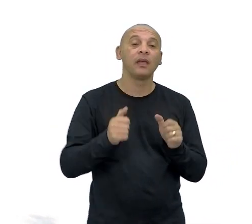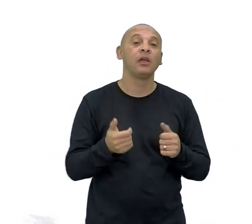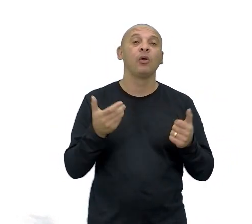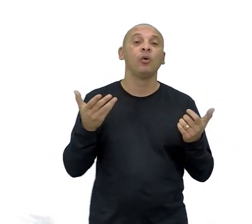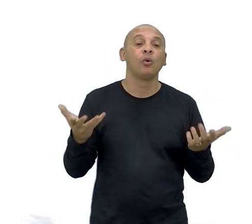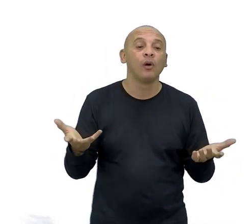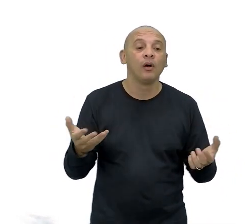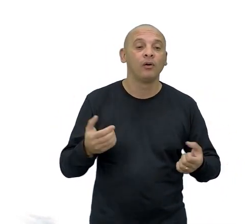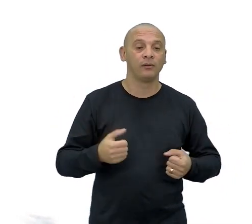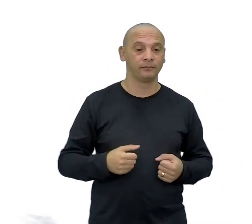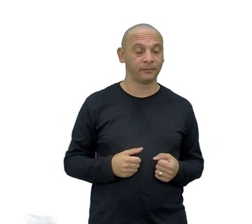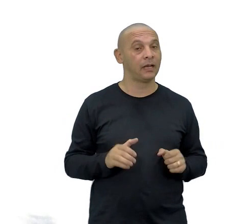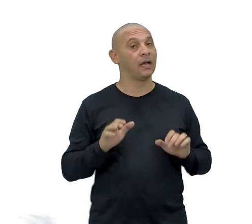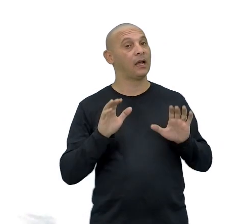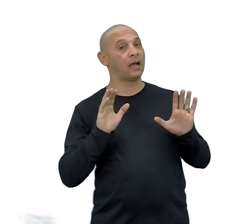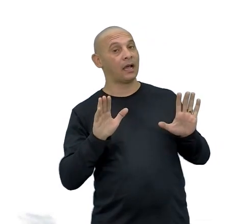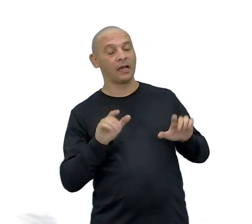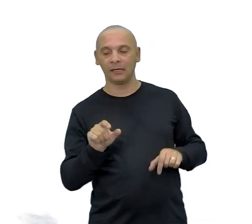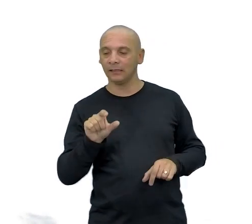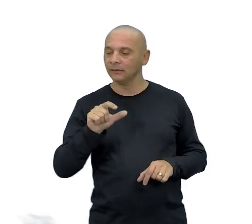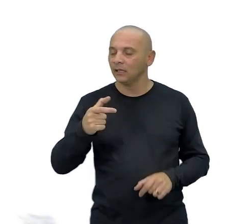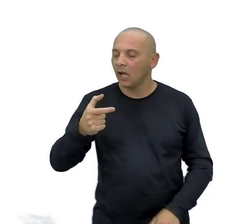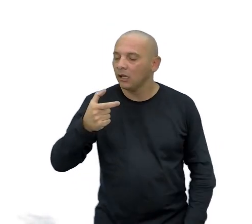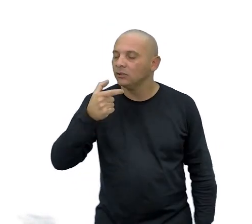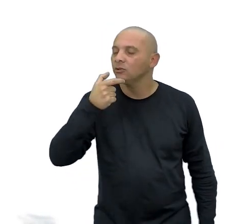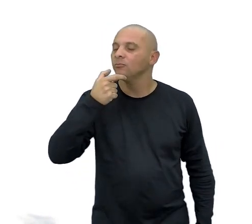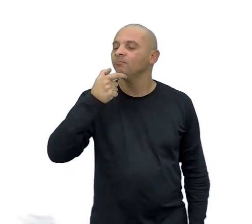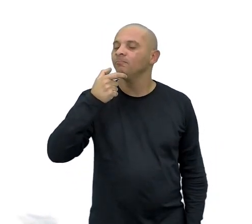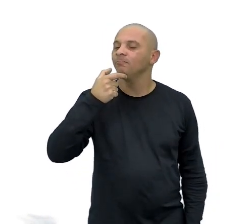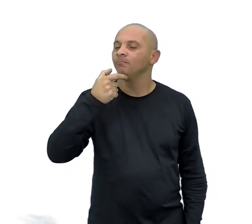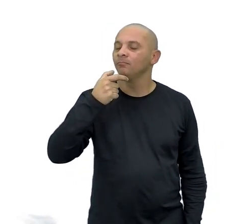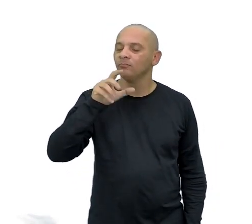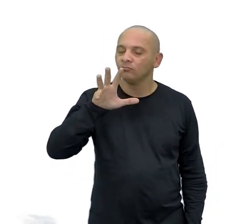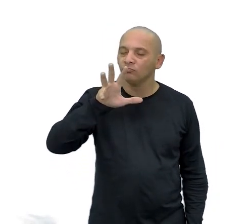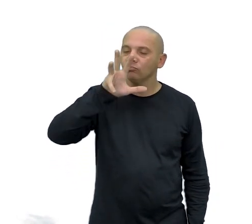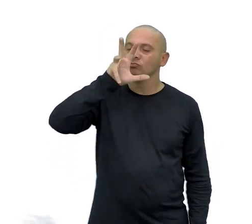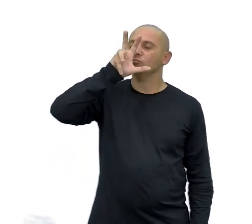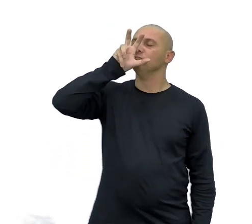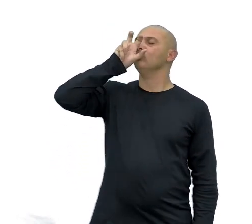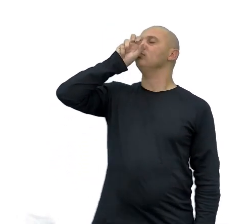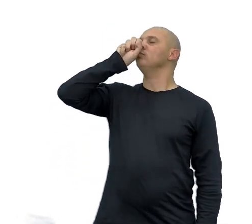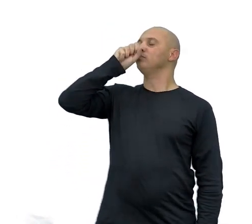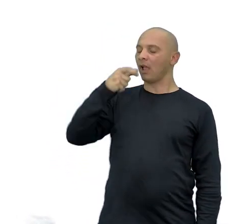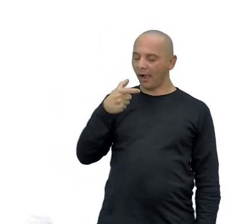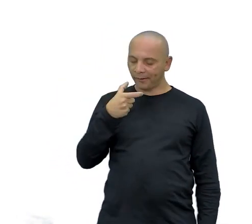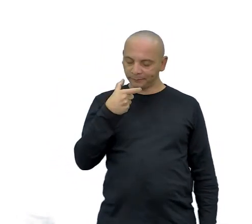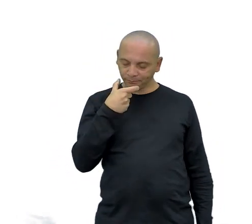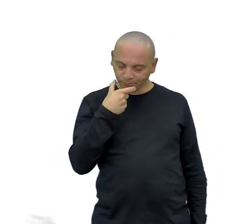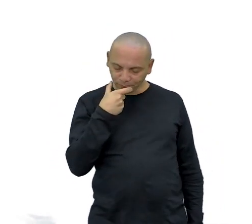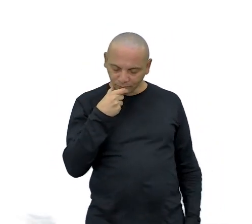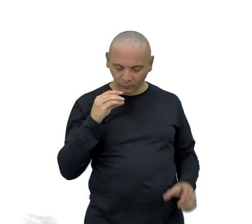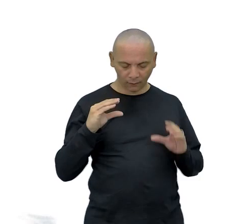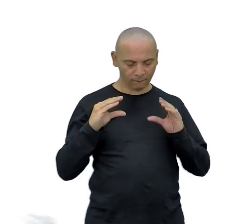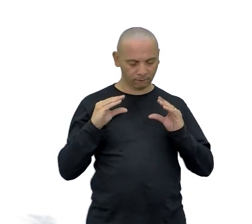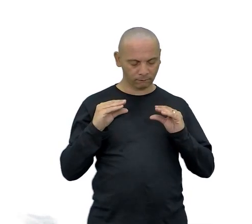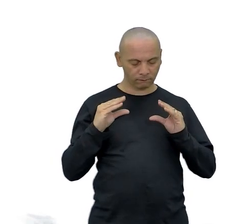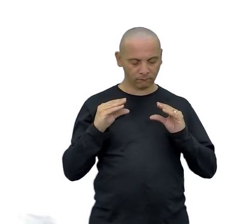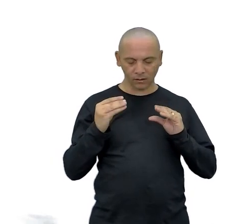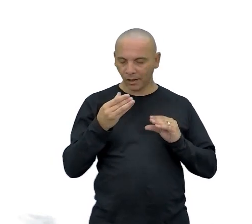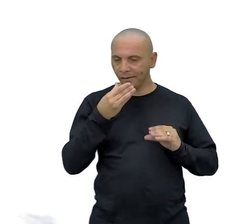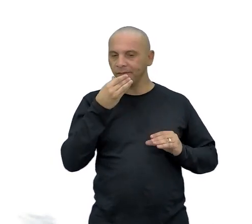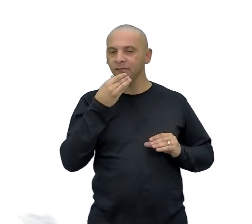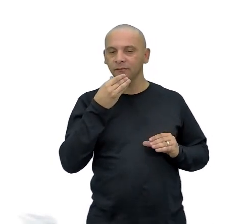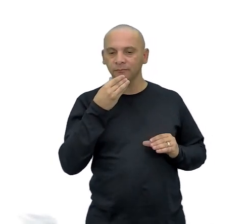Quais? Aqueles cookies. Cheiroso no ar, crocante por fora, macio por dentro e